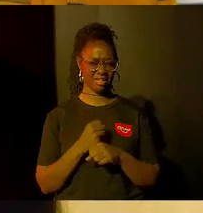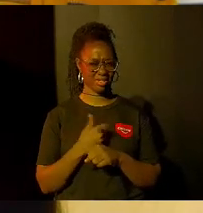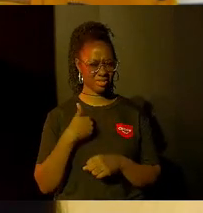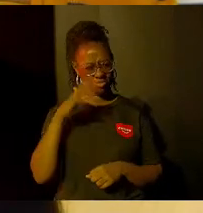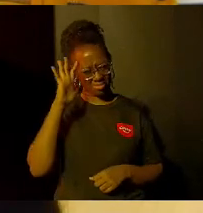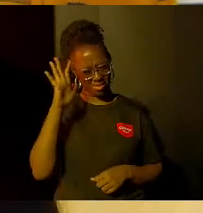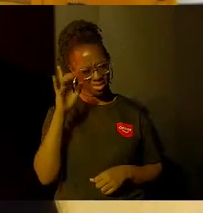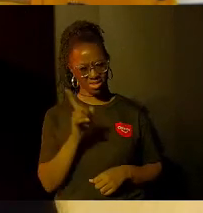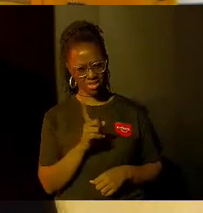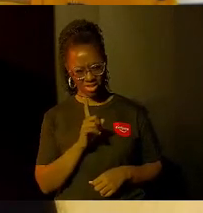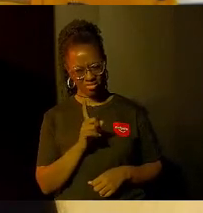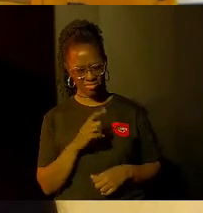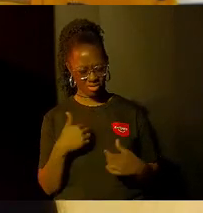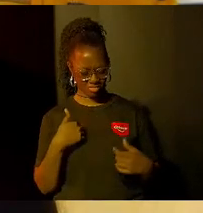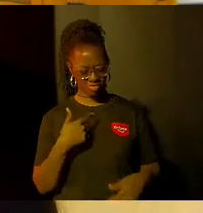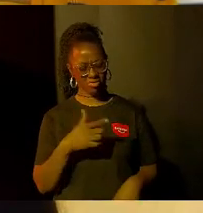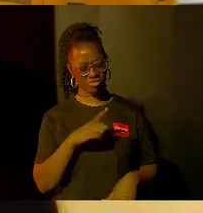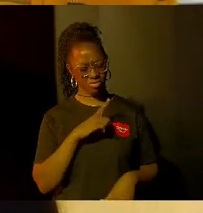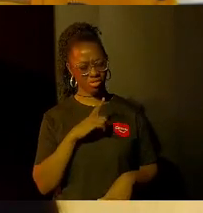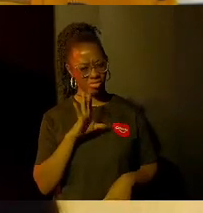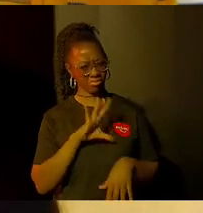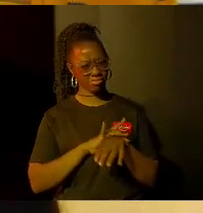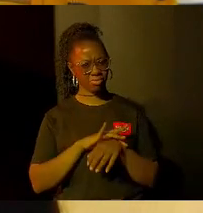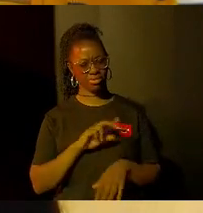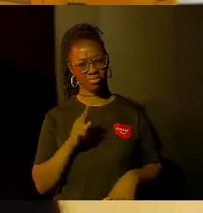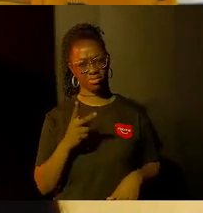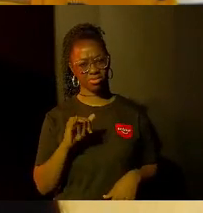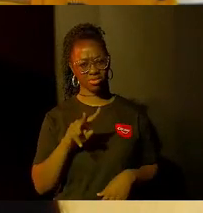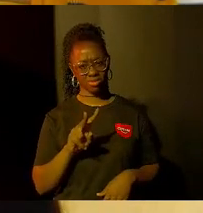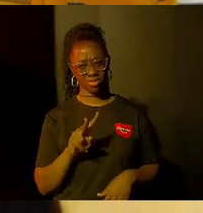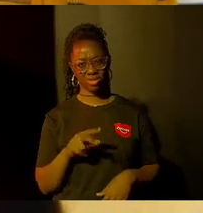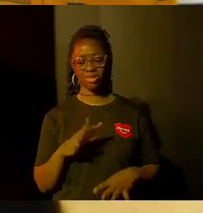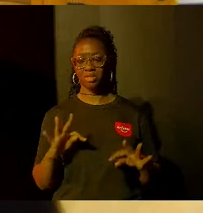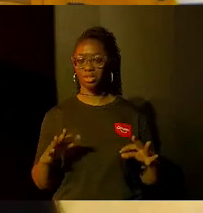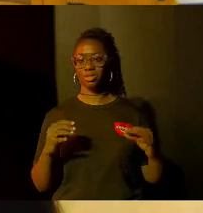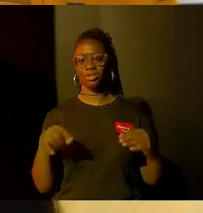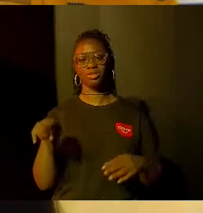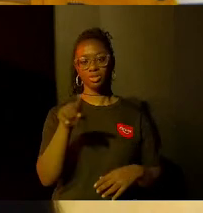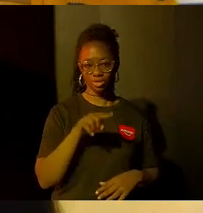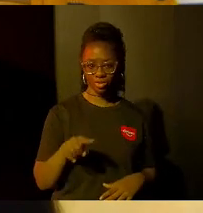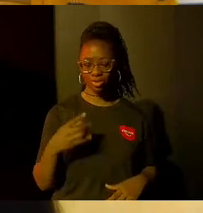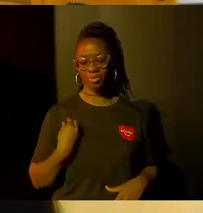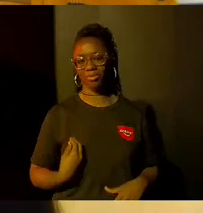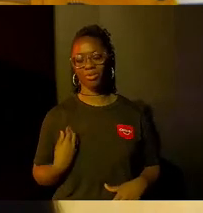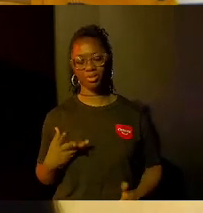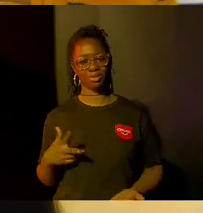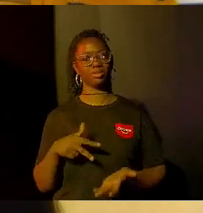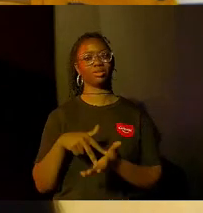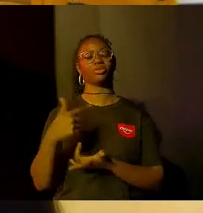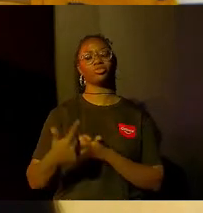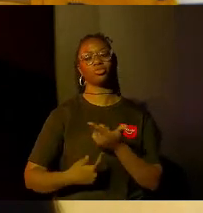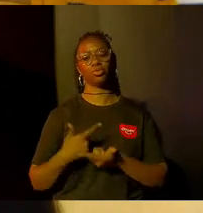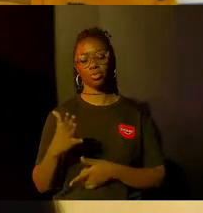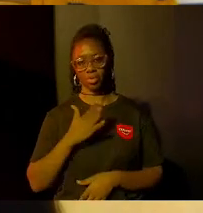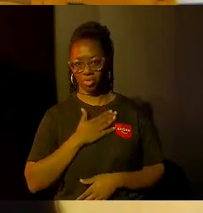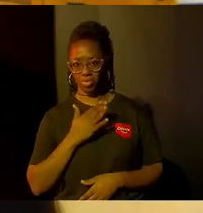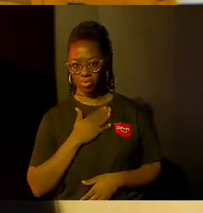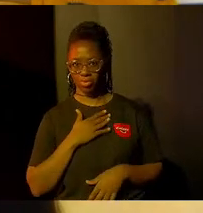com o vírus que tudo isso está presente na minha obra e a